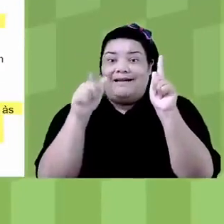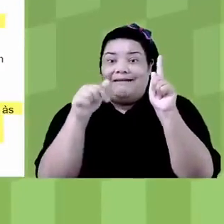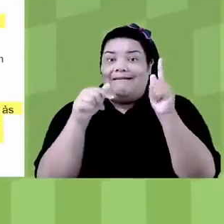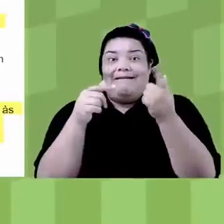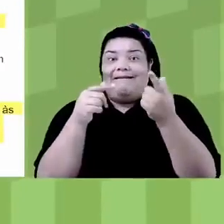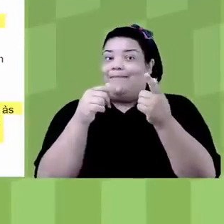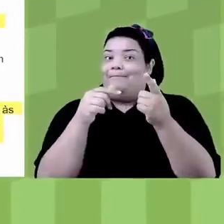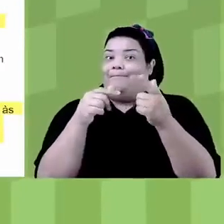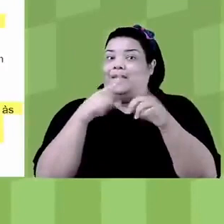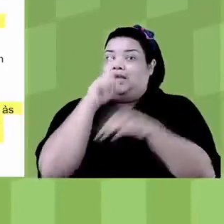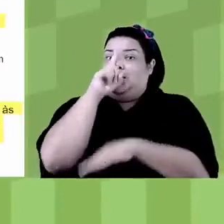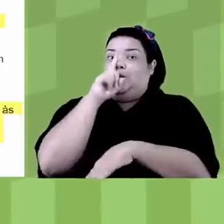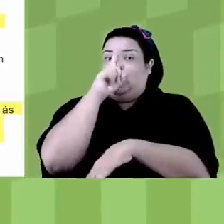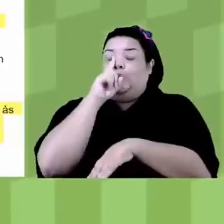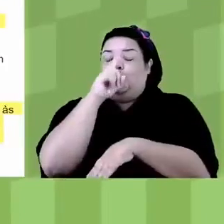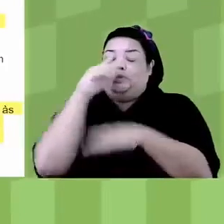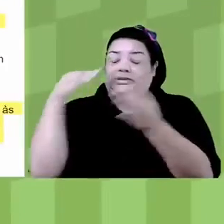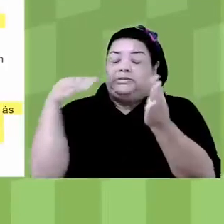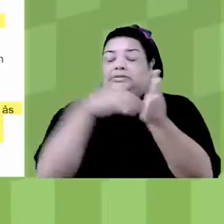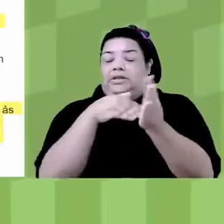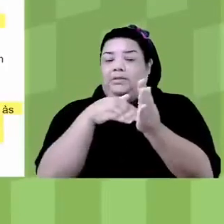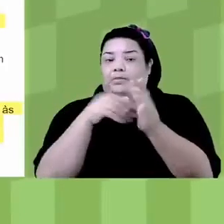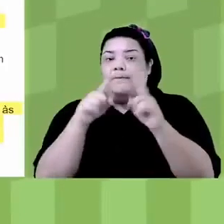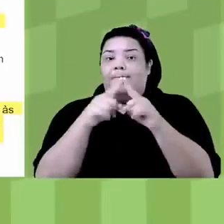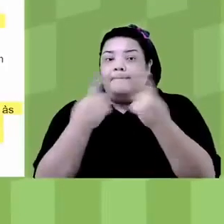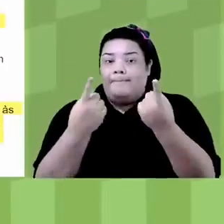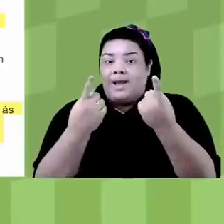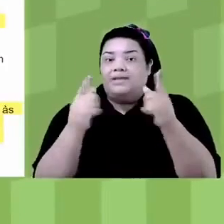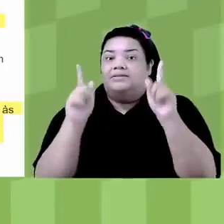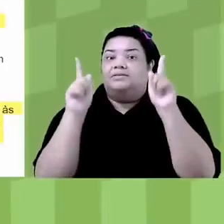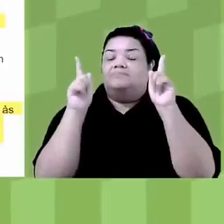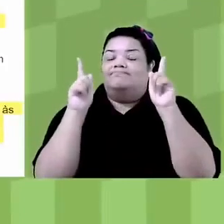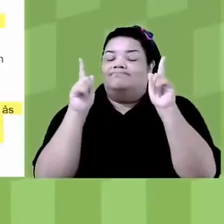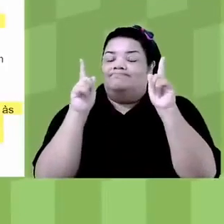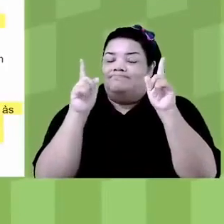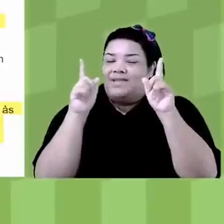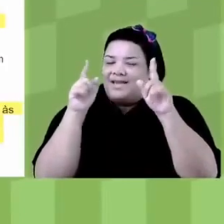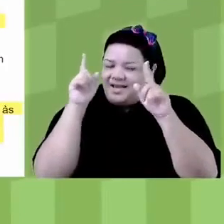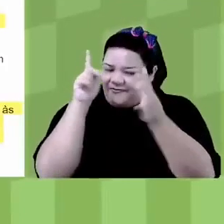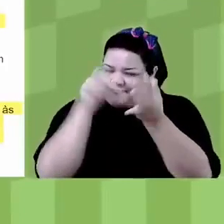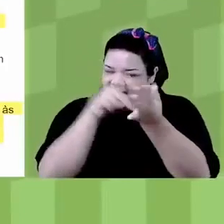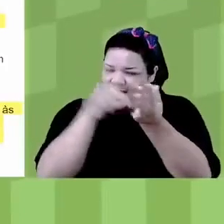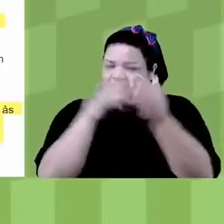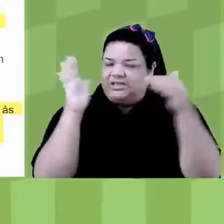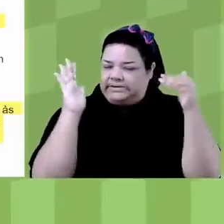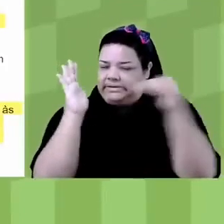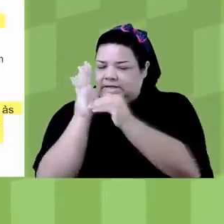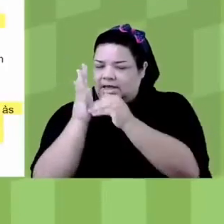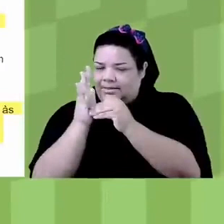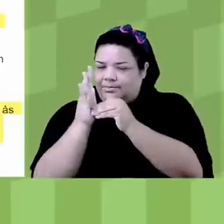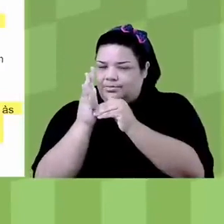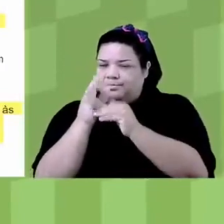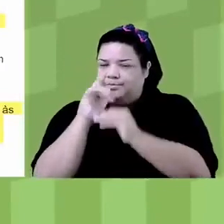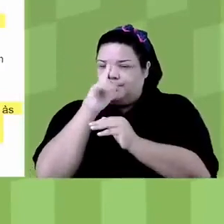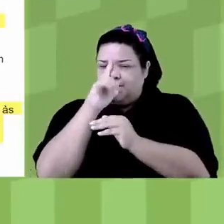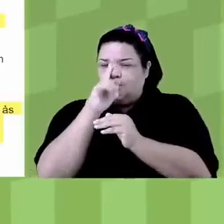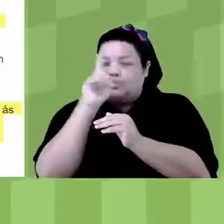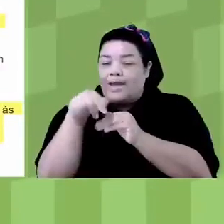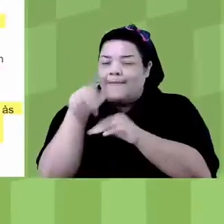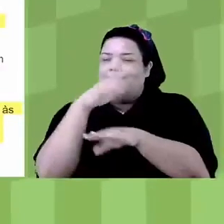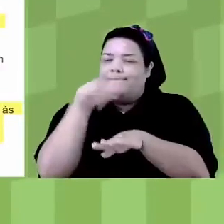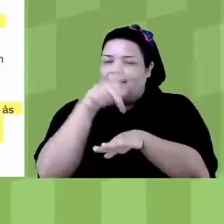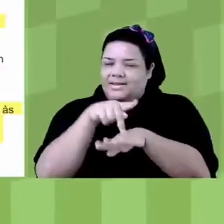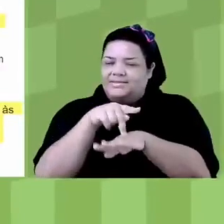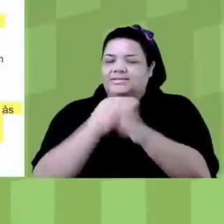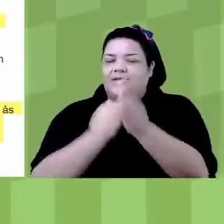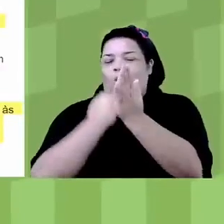perigosos, mas os radicais verdadeiramente perigosos são os países que estão a aumentar a produção